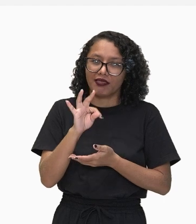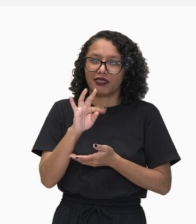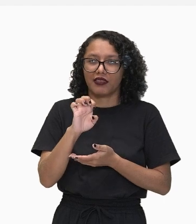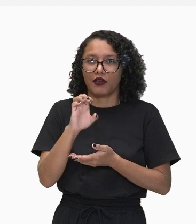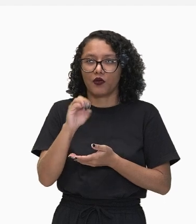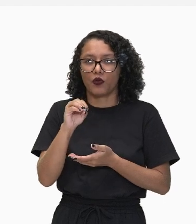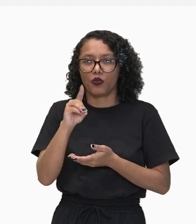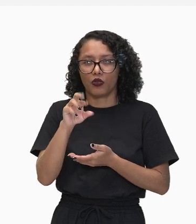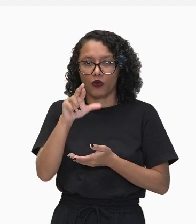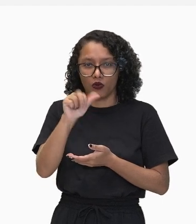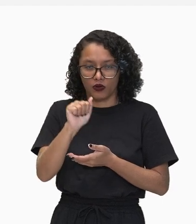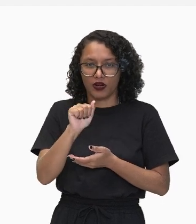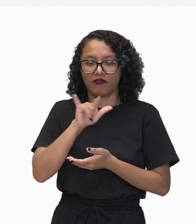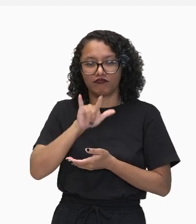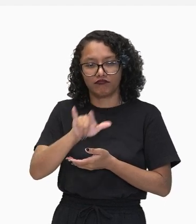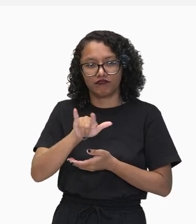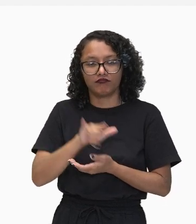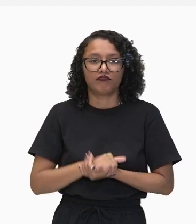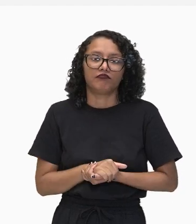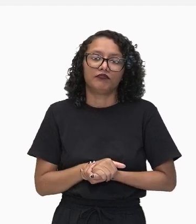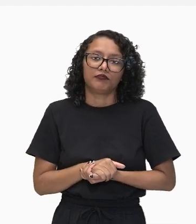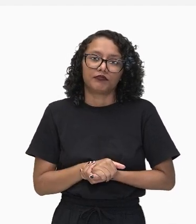aí? Então que ele faz